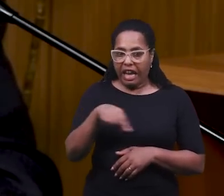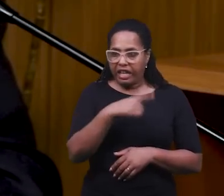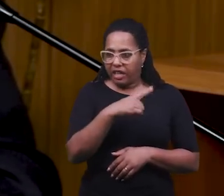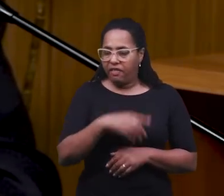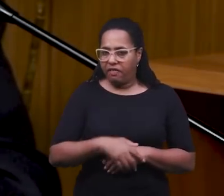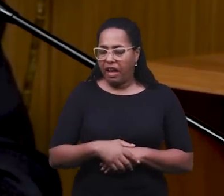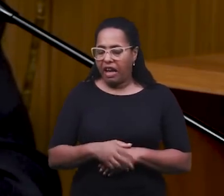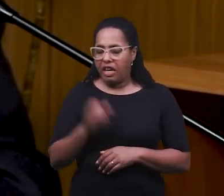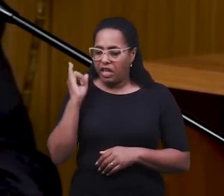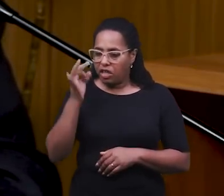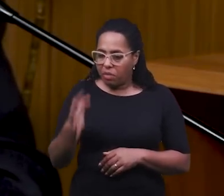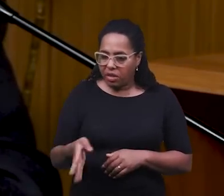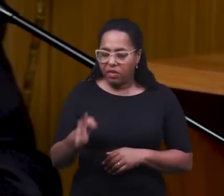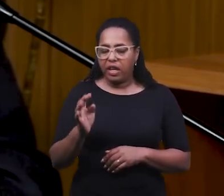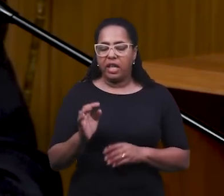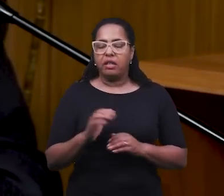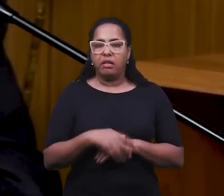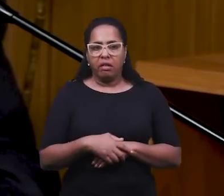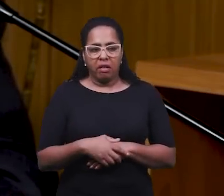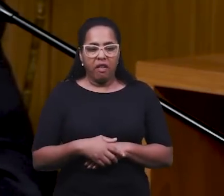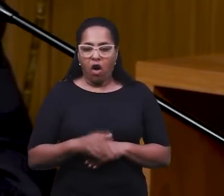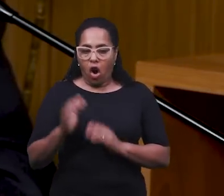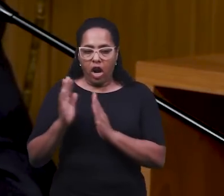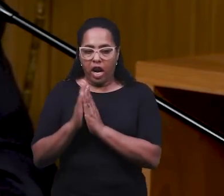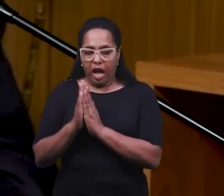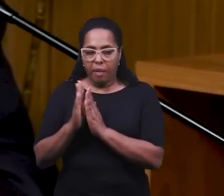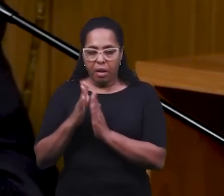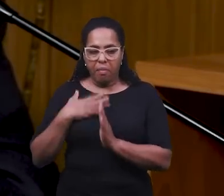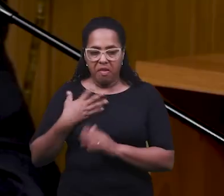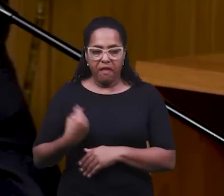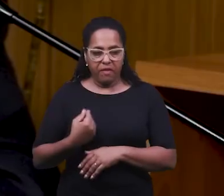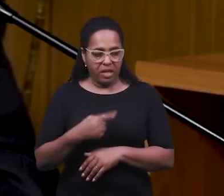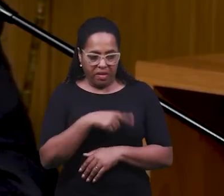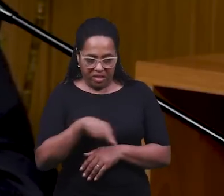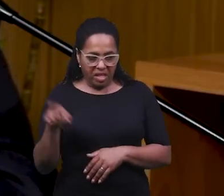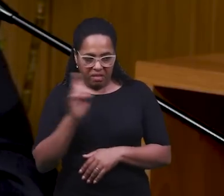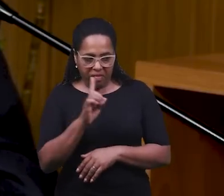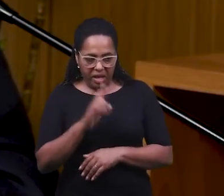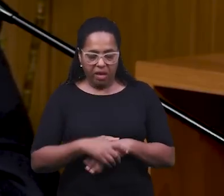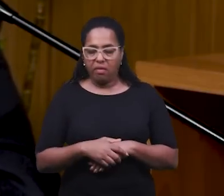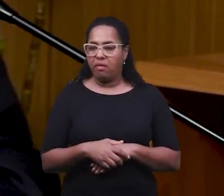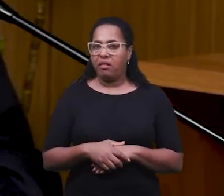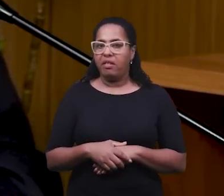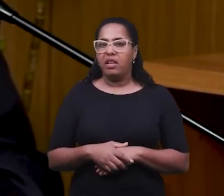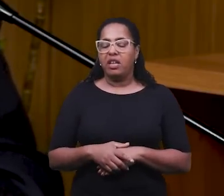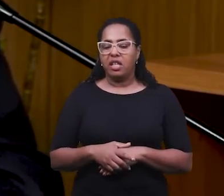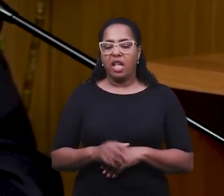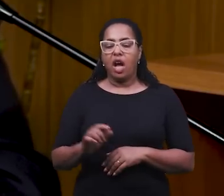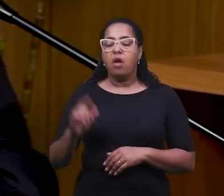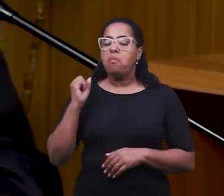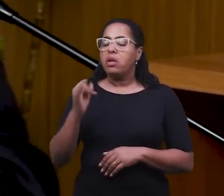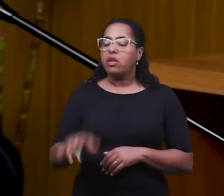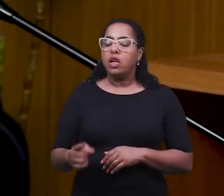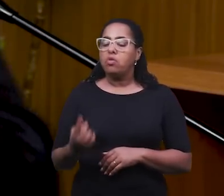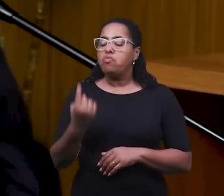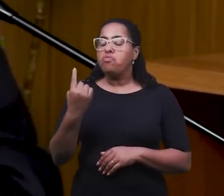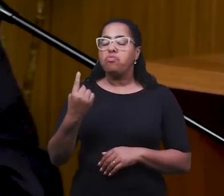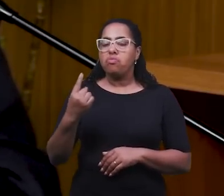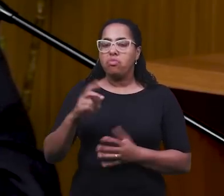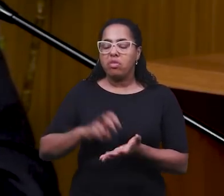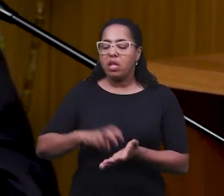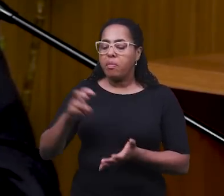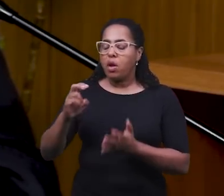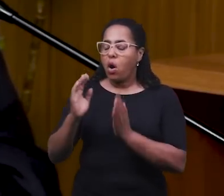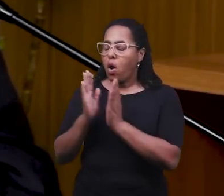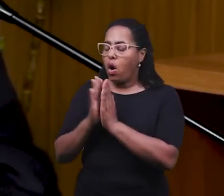É ele que vai lá, tá? Vai lá em casa de madrugada, orar por mim. Então, aquele camarada que ela ligava 1h da manhã, ela tava lá, tava